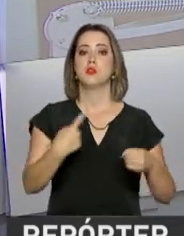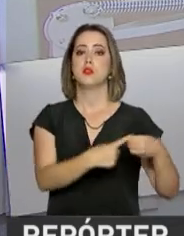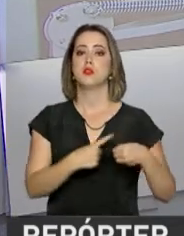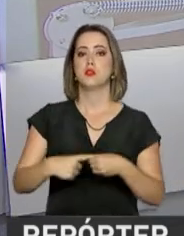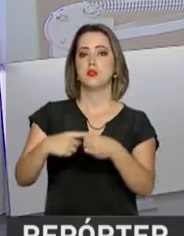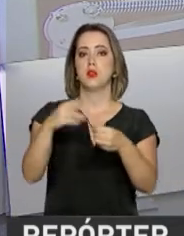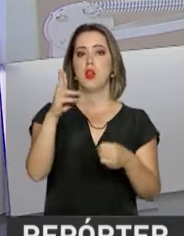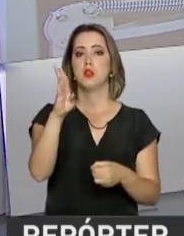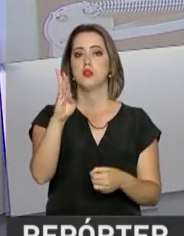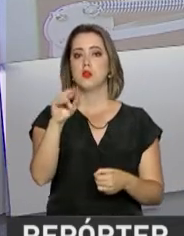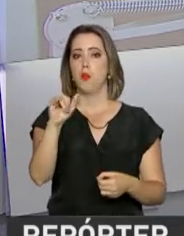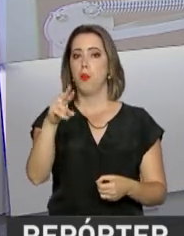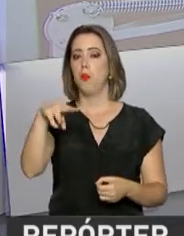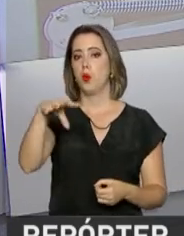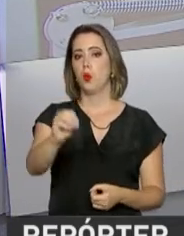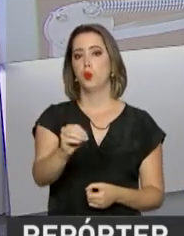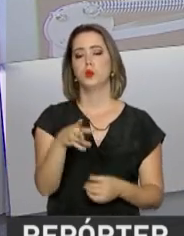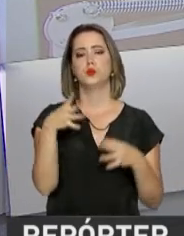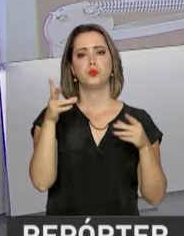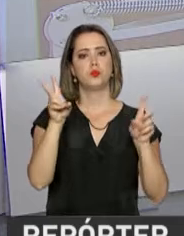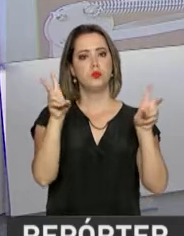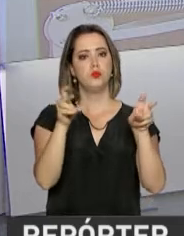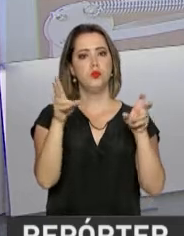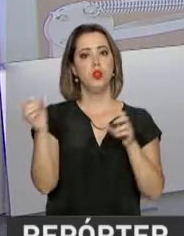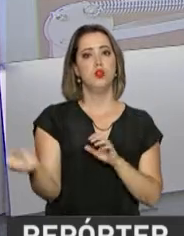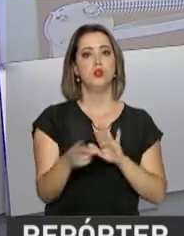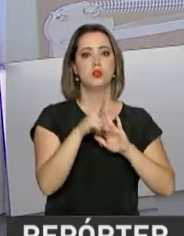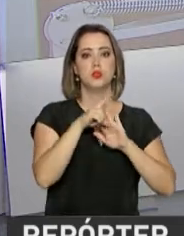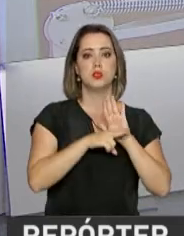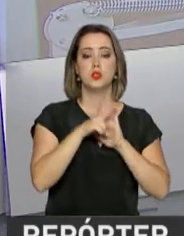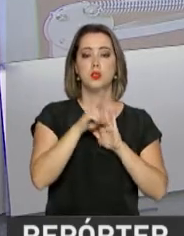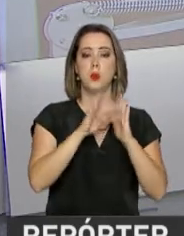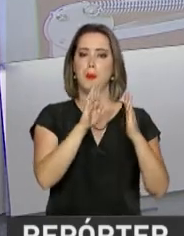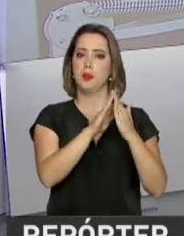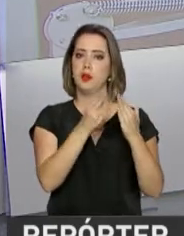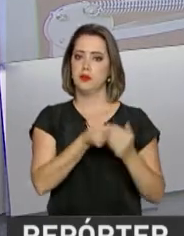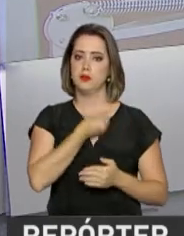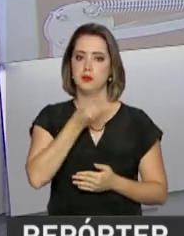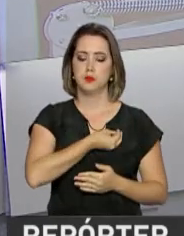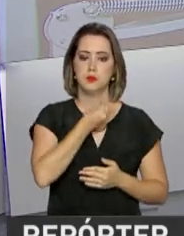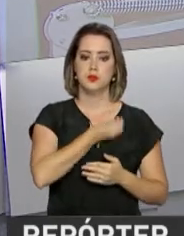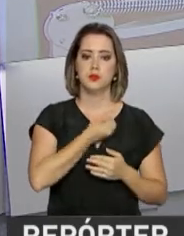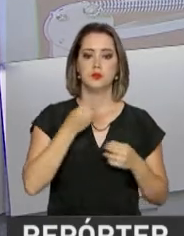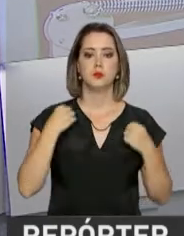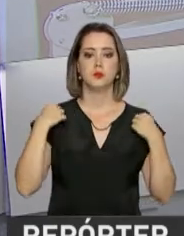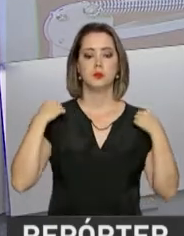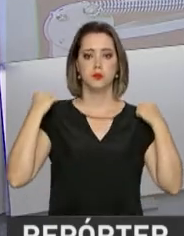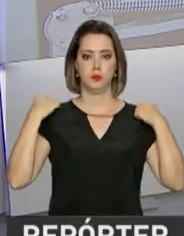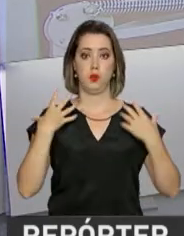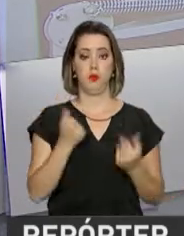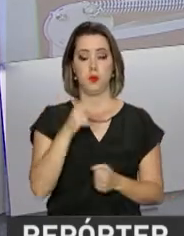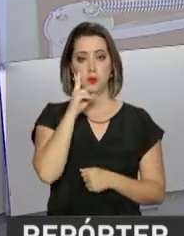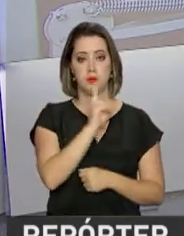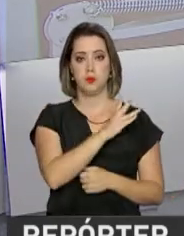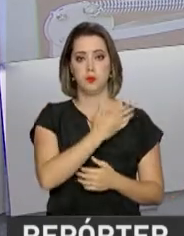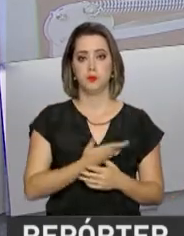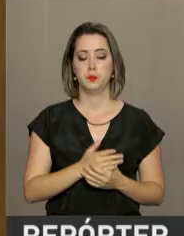Araújo. Entre os temas da entrevista estão as novas regras de acesso ao programa Minha Casa Minha Vida. Vamos então